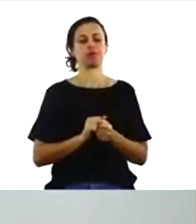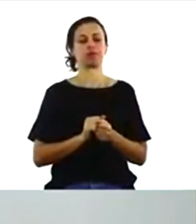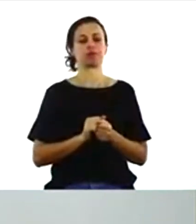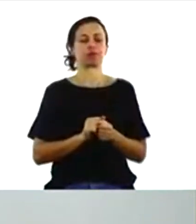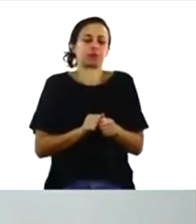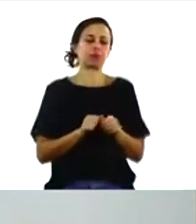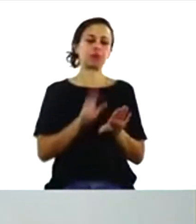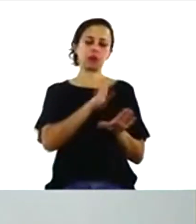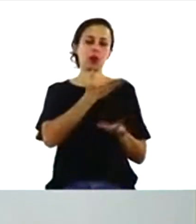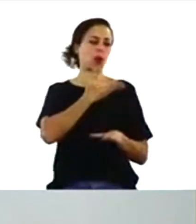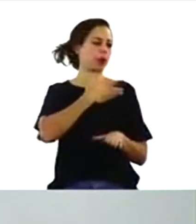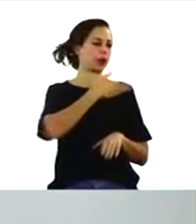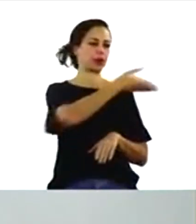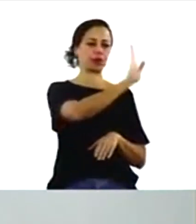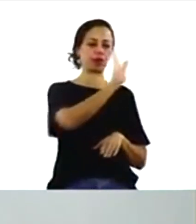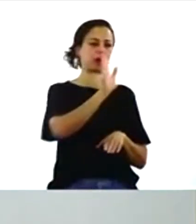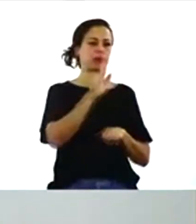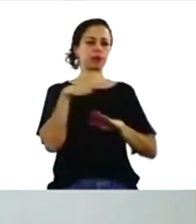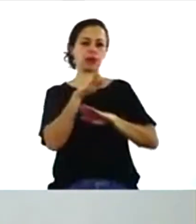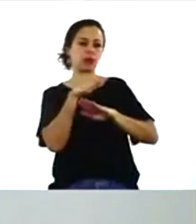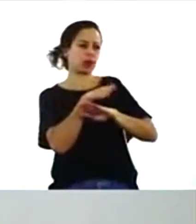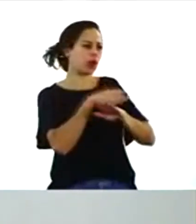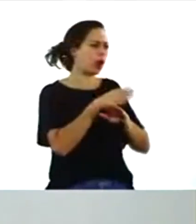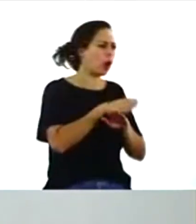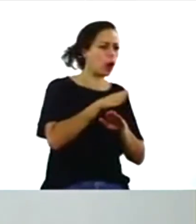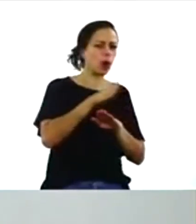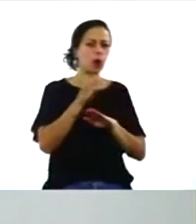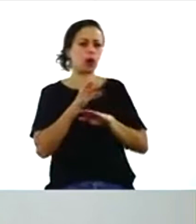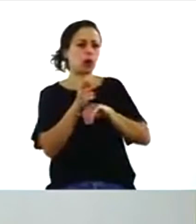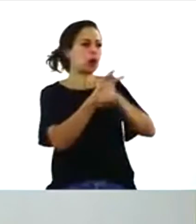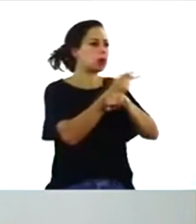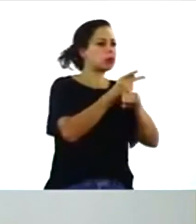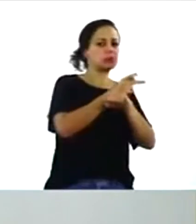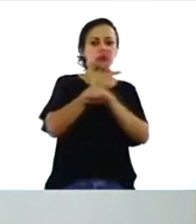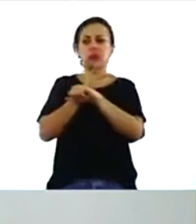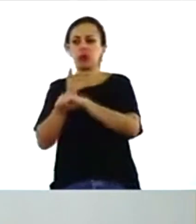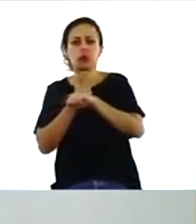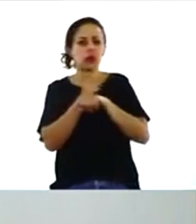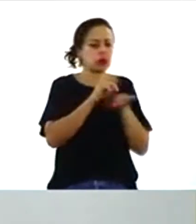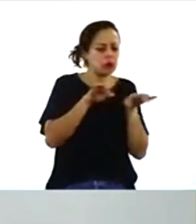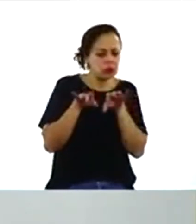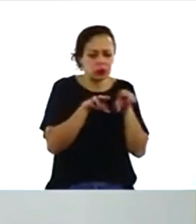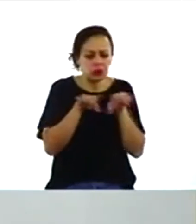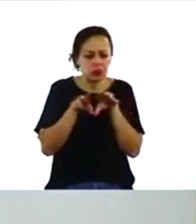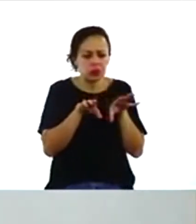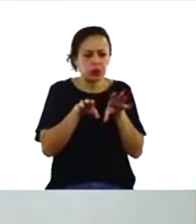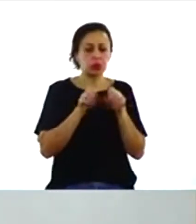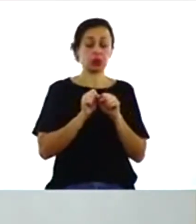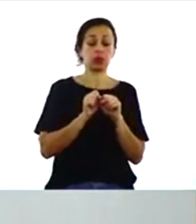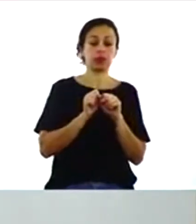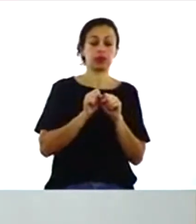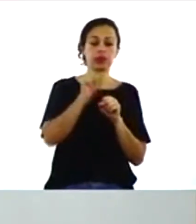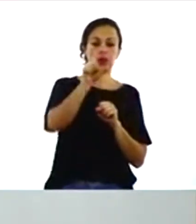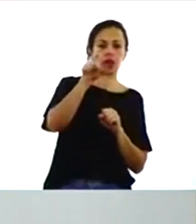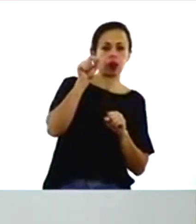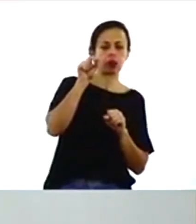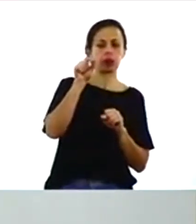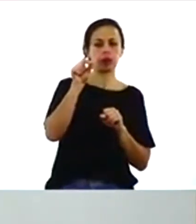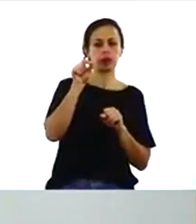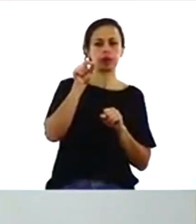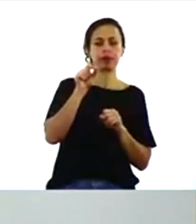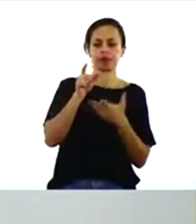rua tal, número tal, andar tal, sala tal. Mas como que está lá?